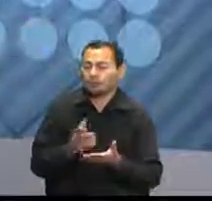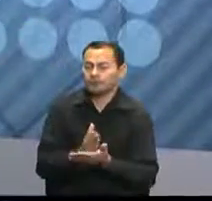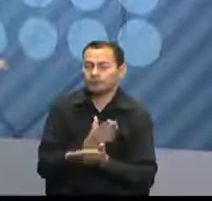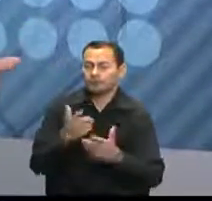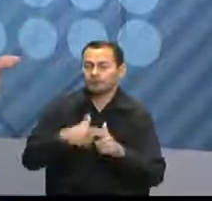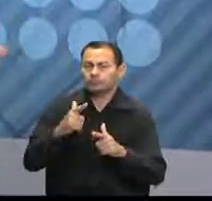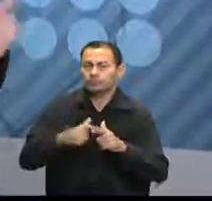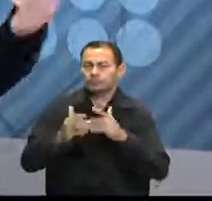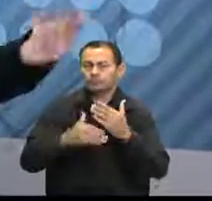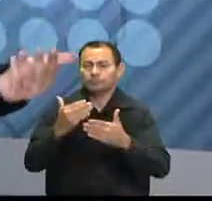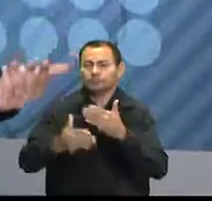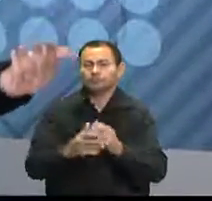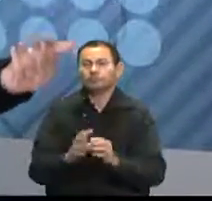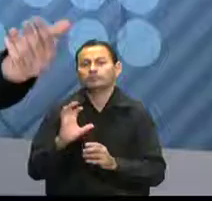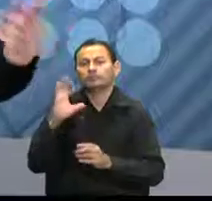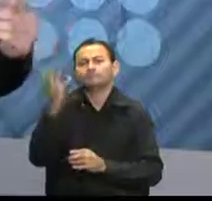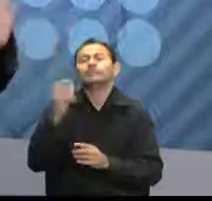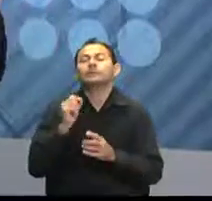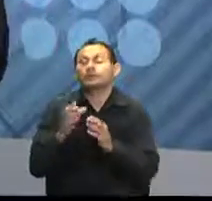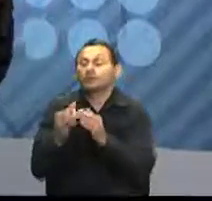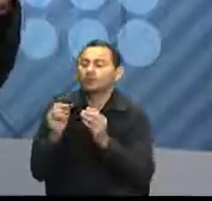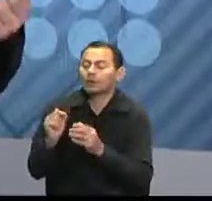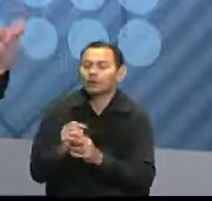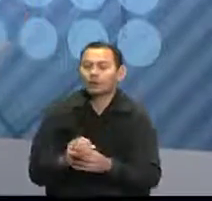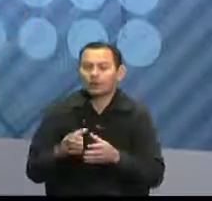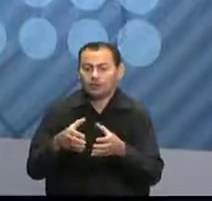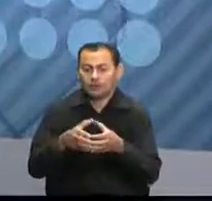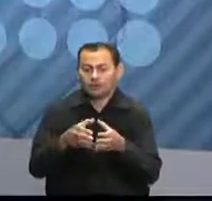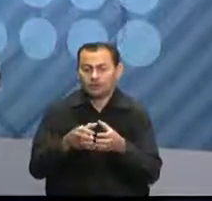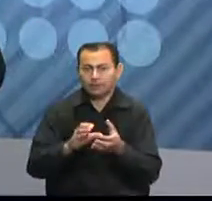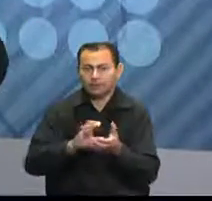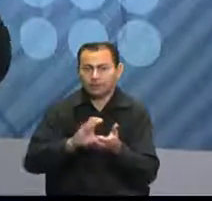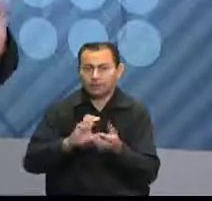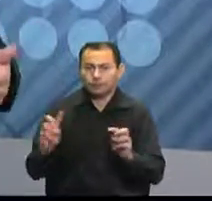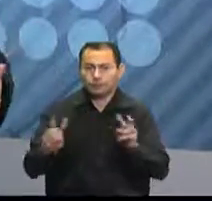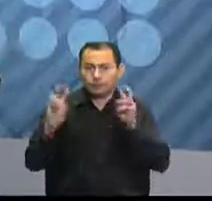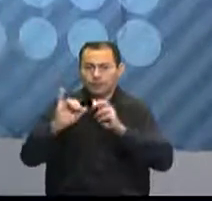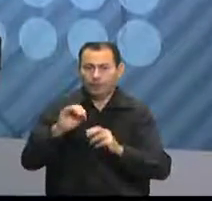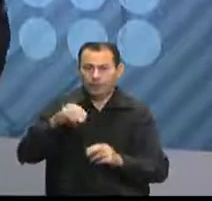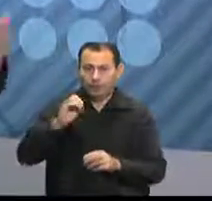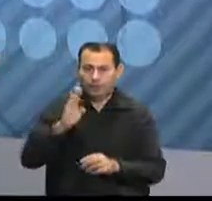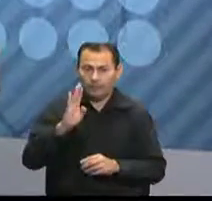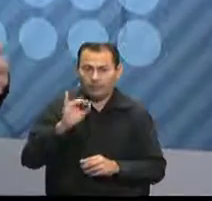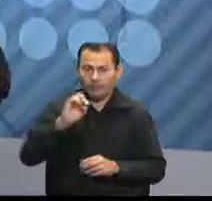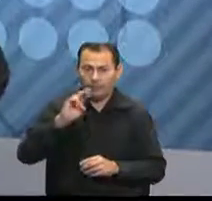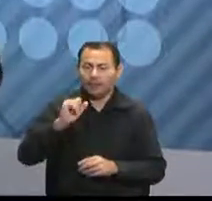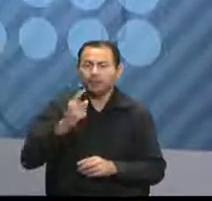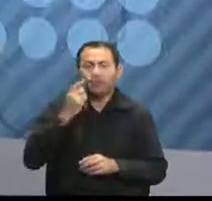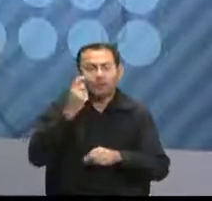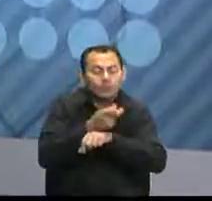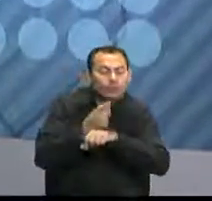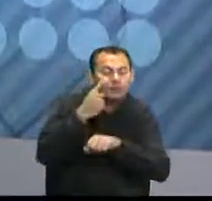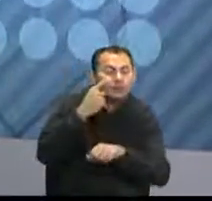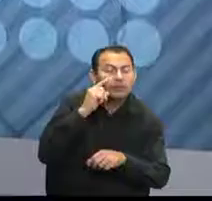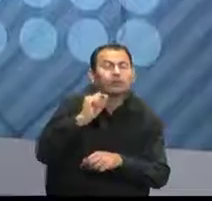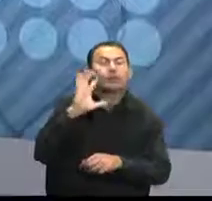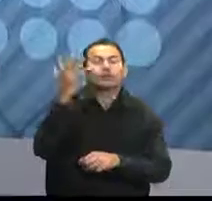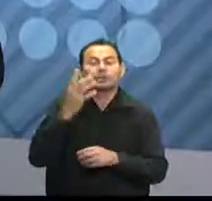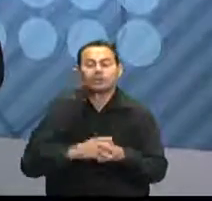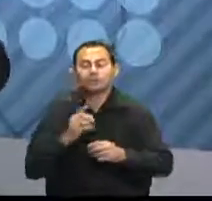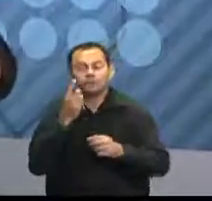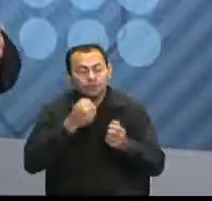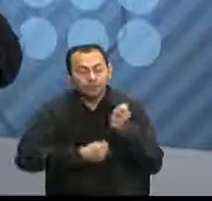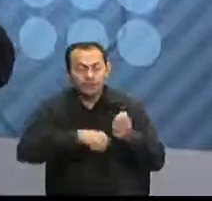problema no processo aqui vou recorrer à comissão de valores mobiliários ela vai procurar saber o que aconteceu vai fiscalizar o processo